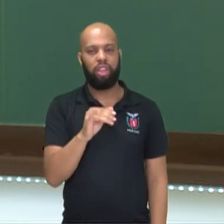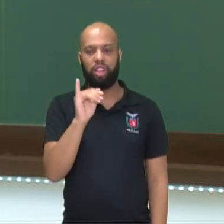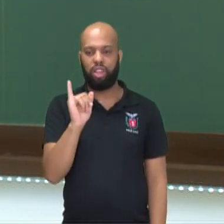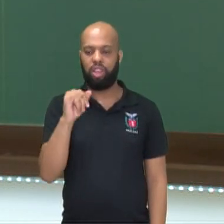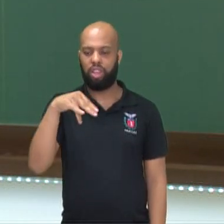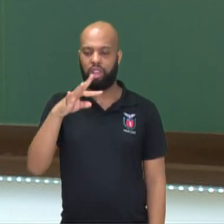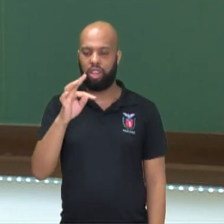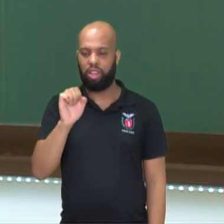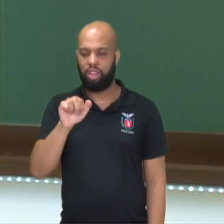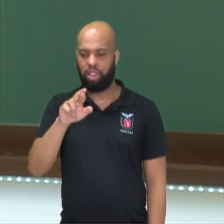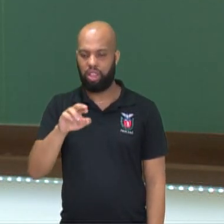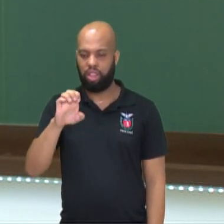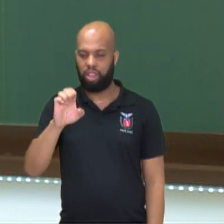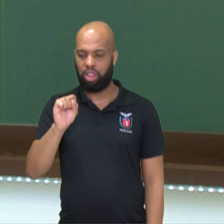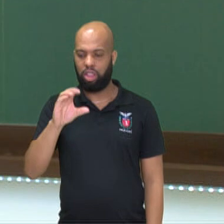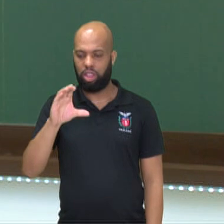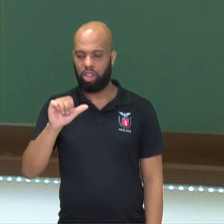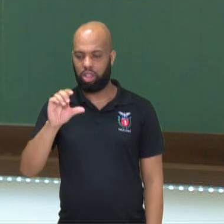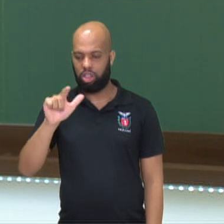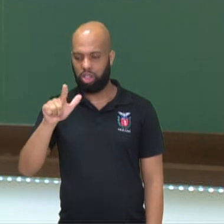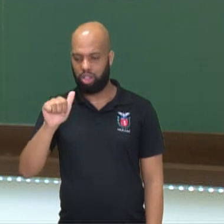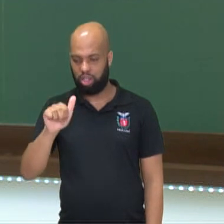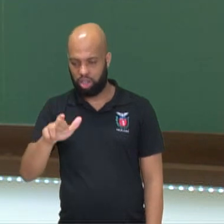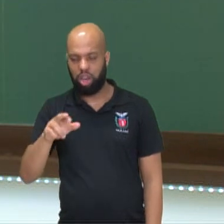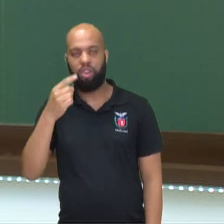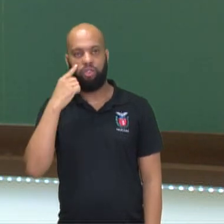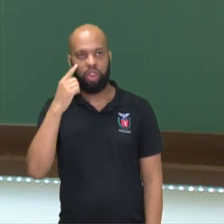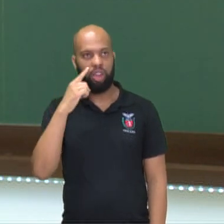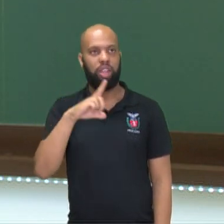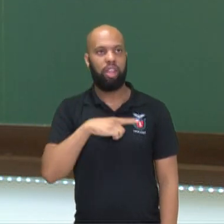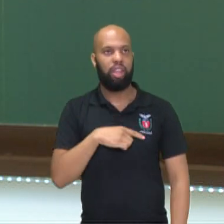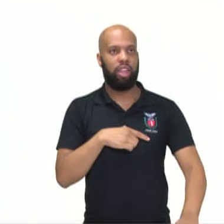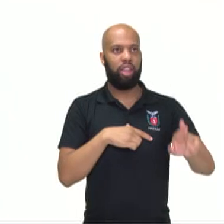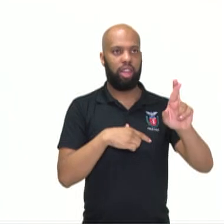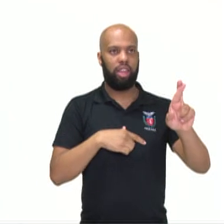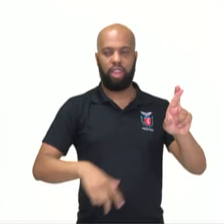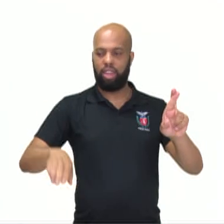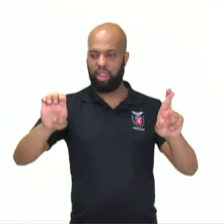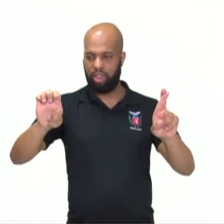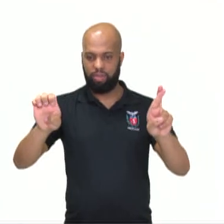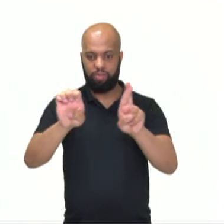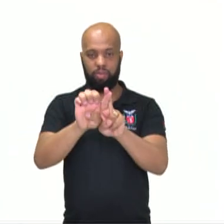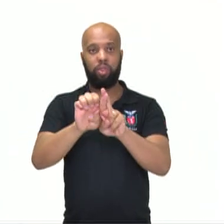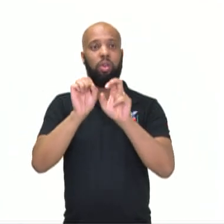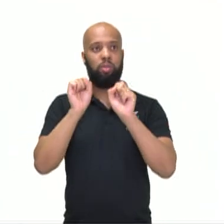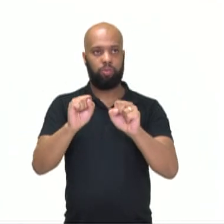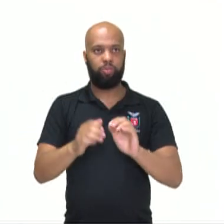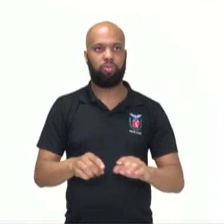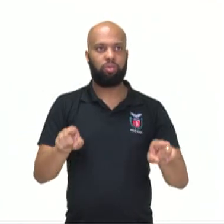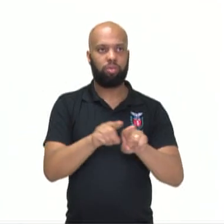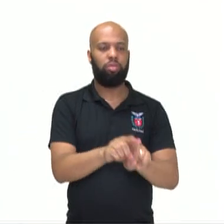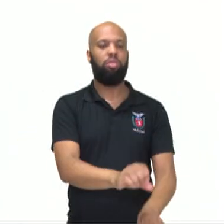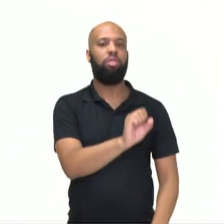Interescolar, ó, termina em R, começa com E. Superatleta, termina em R, começa com A.